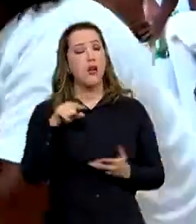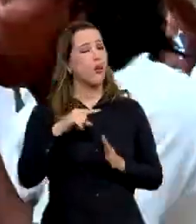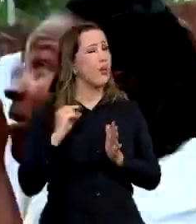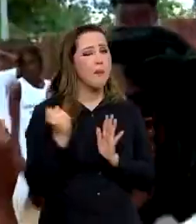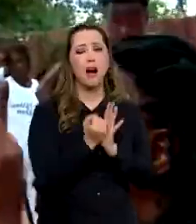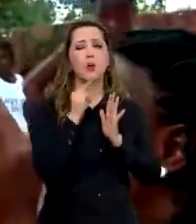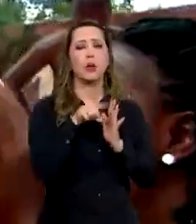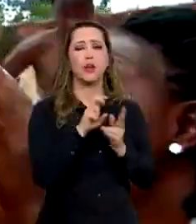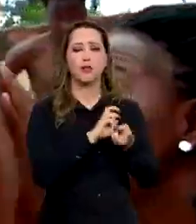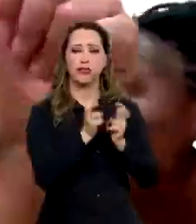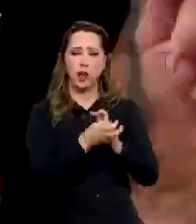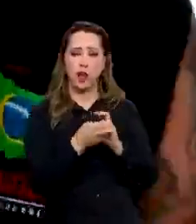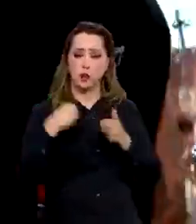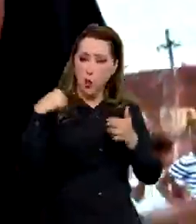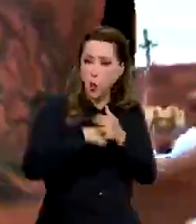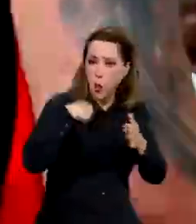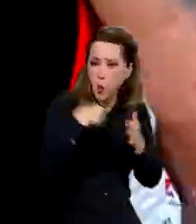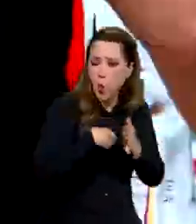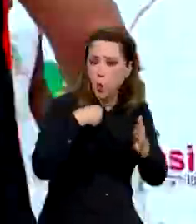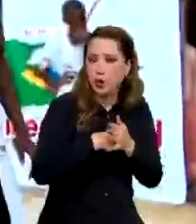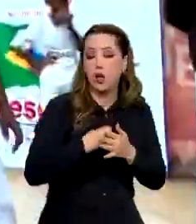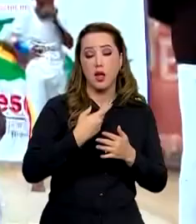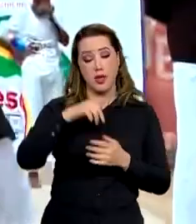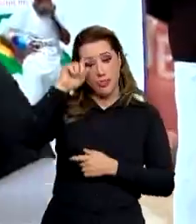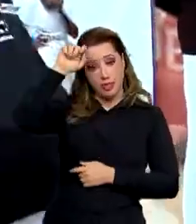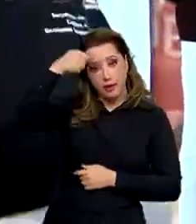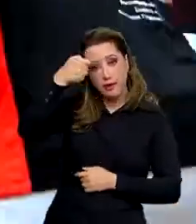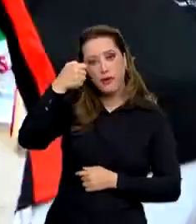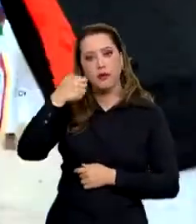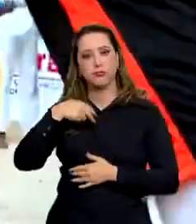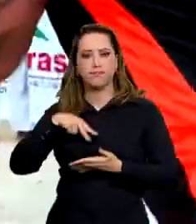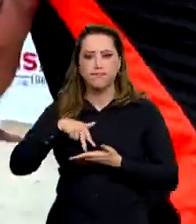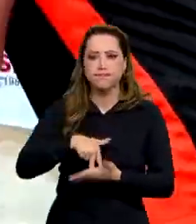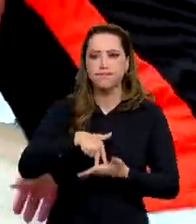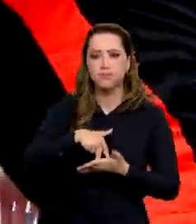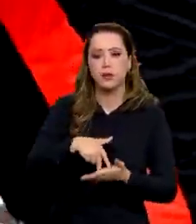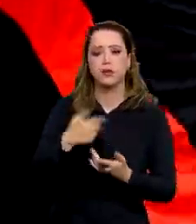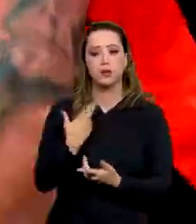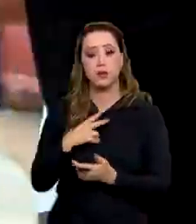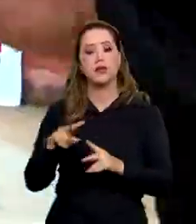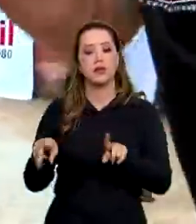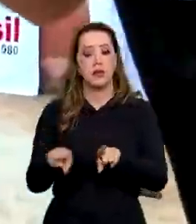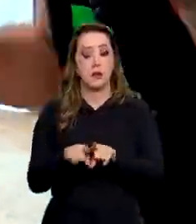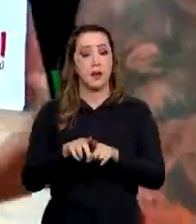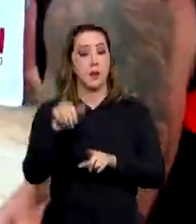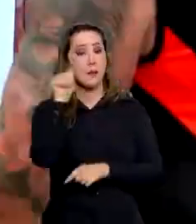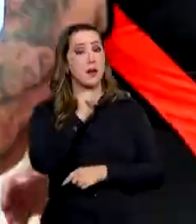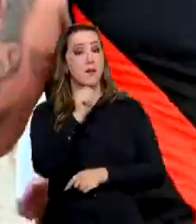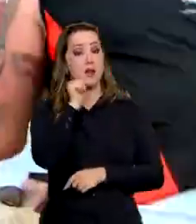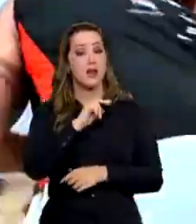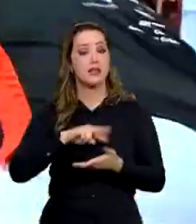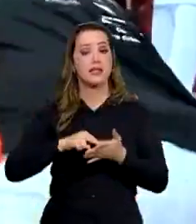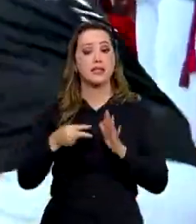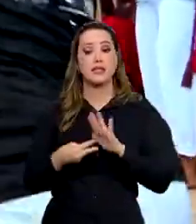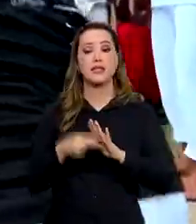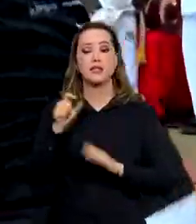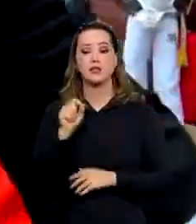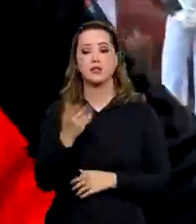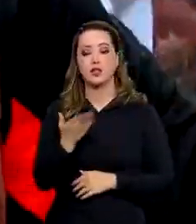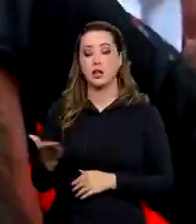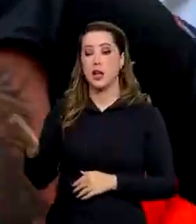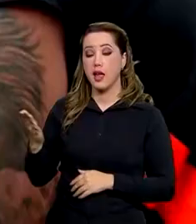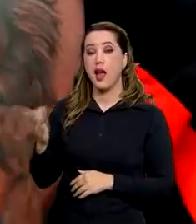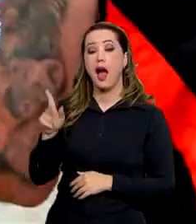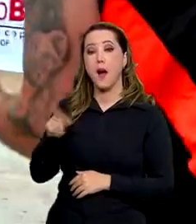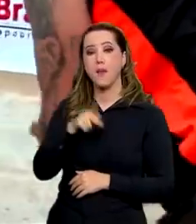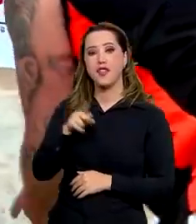negra, em São Tomé e Príncipe o esporte ganhou um significado a mais para as mulheres. A Adicínia, chamada de a